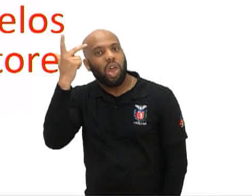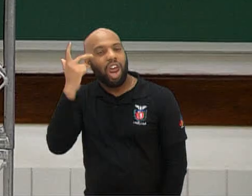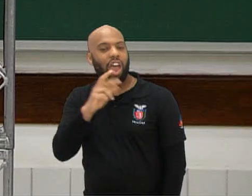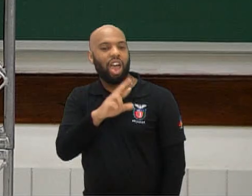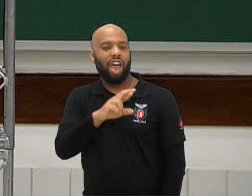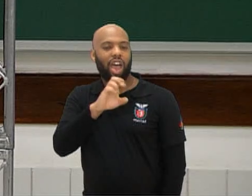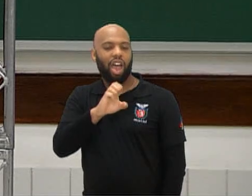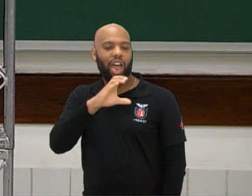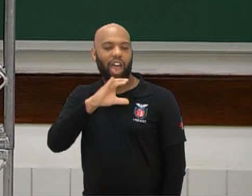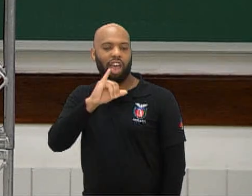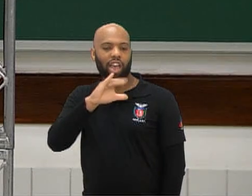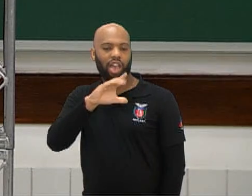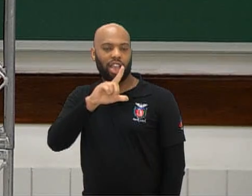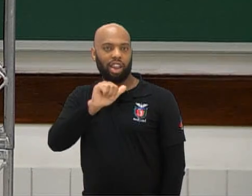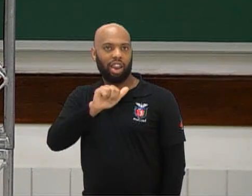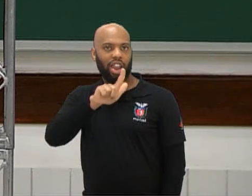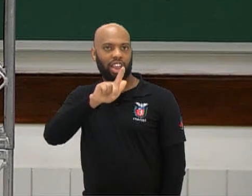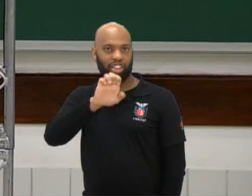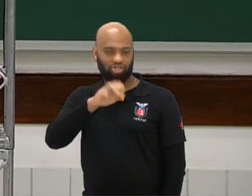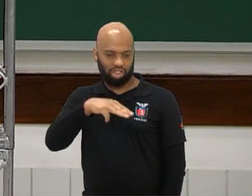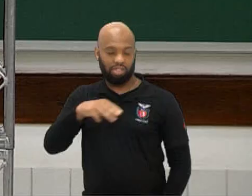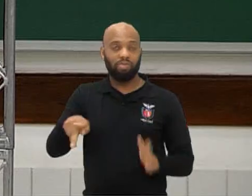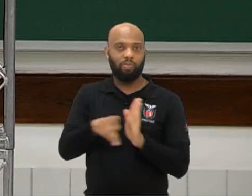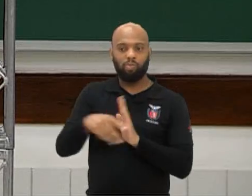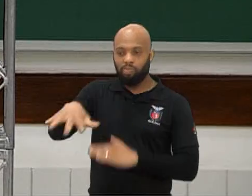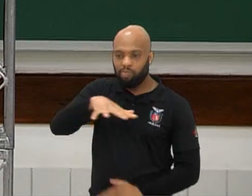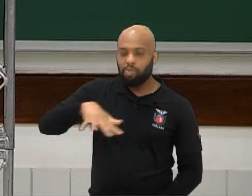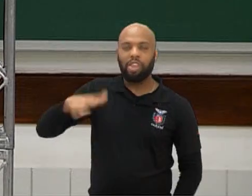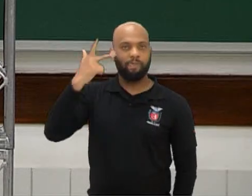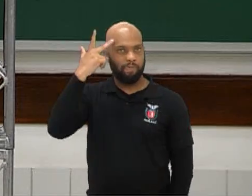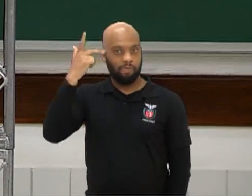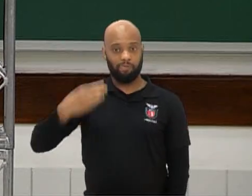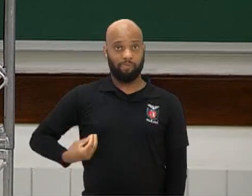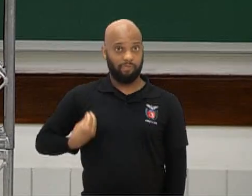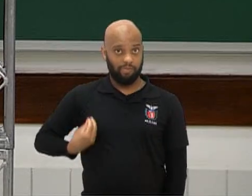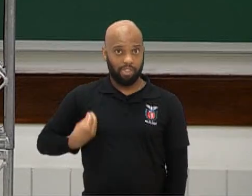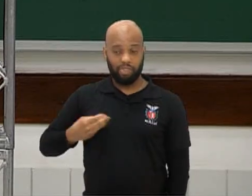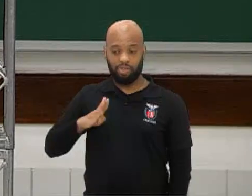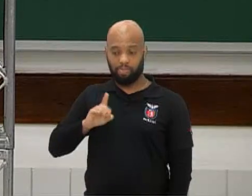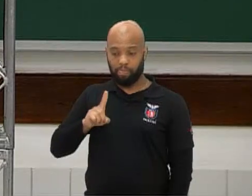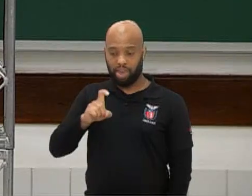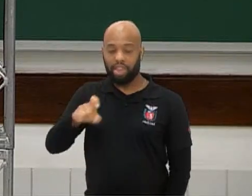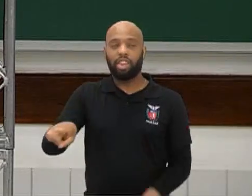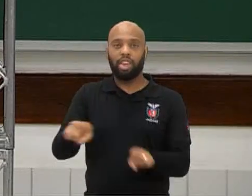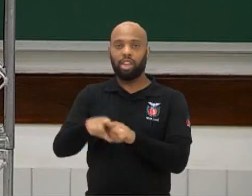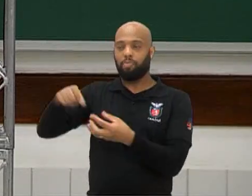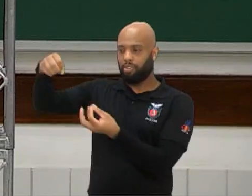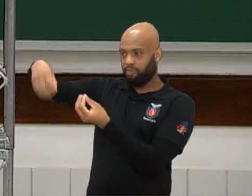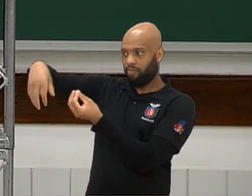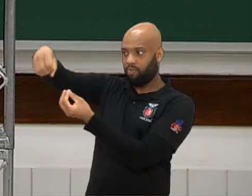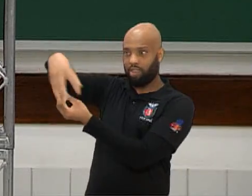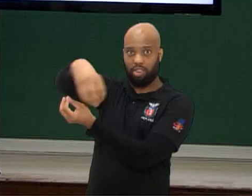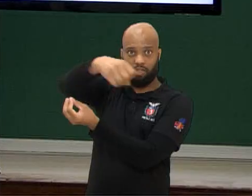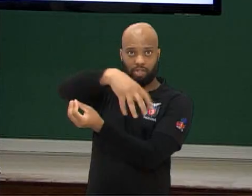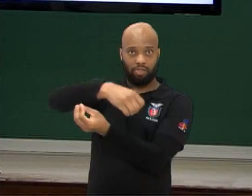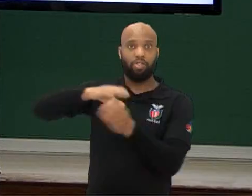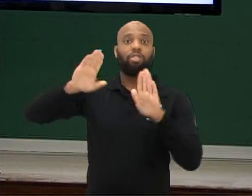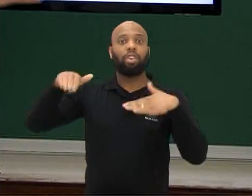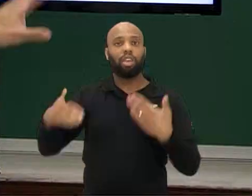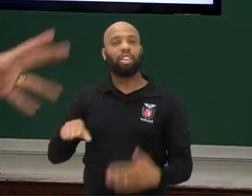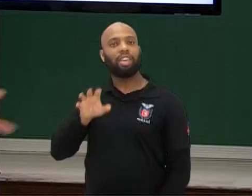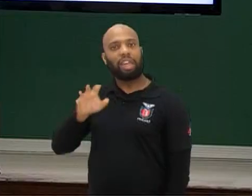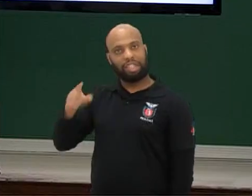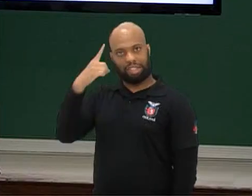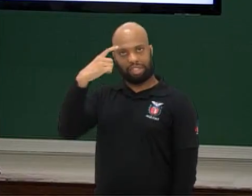no próprio ambiente, pelos próprios seres vivos, bactérias e fungos. Então,